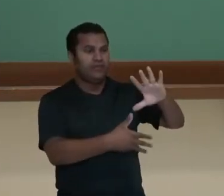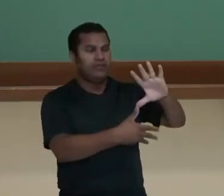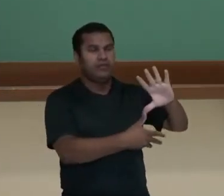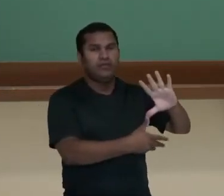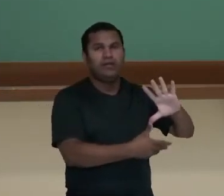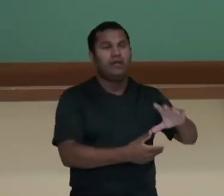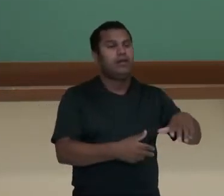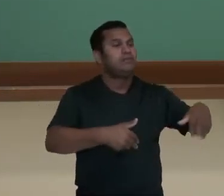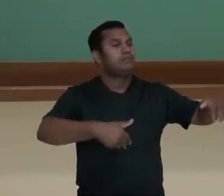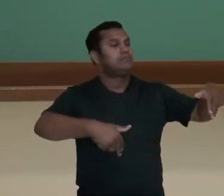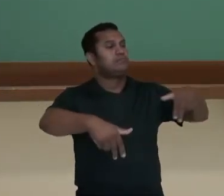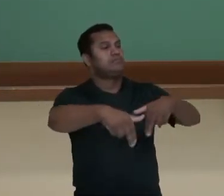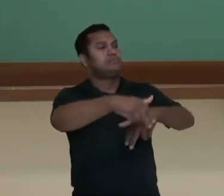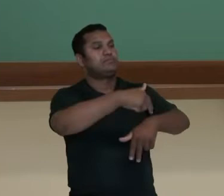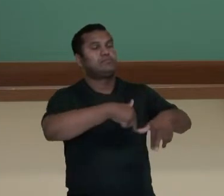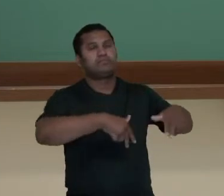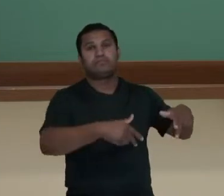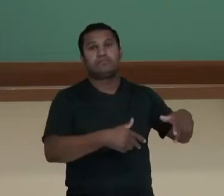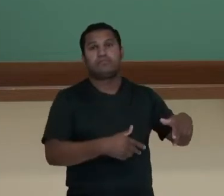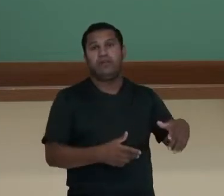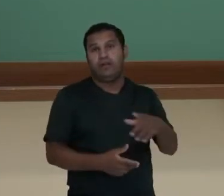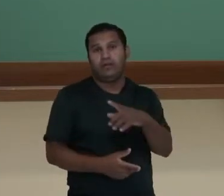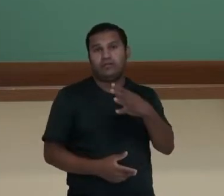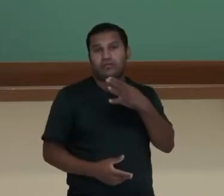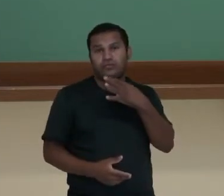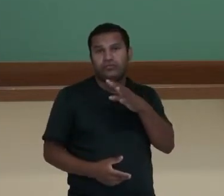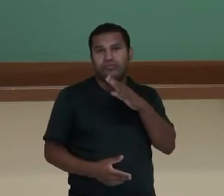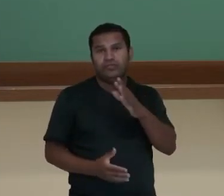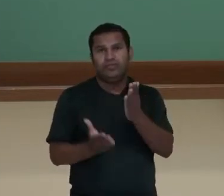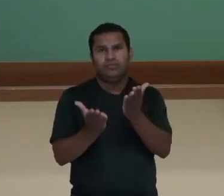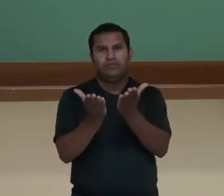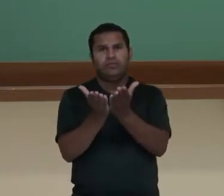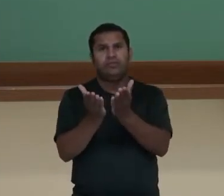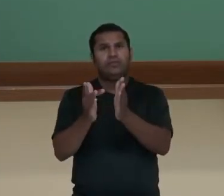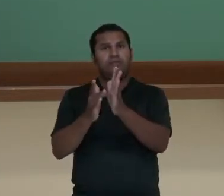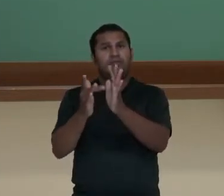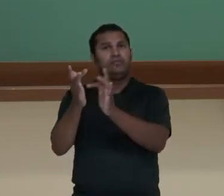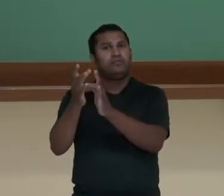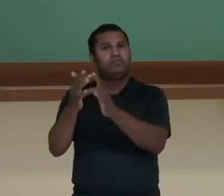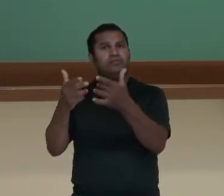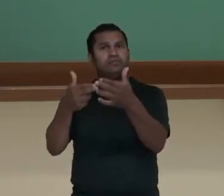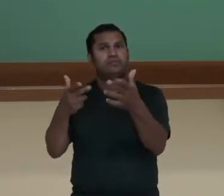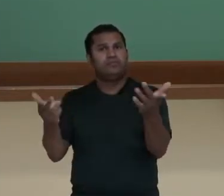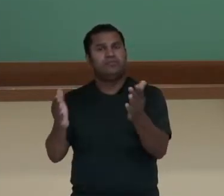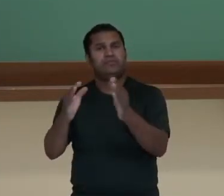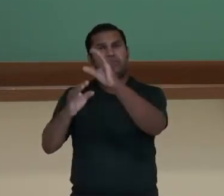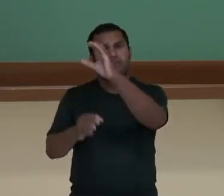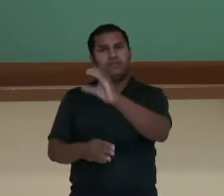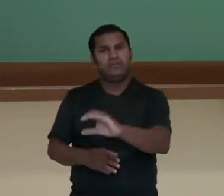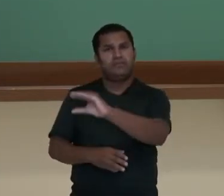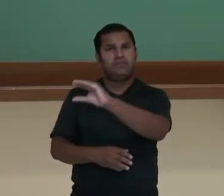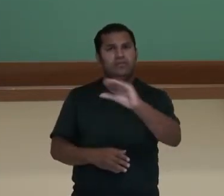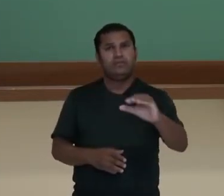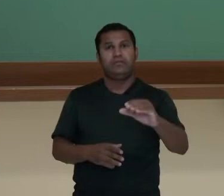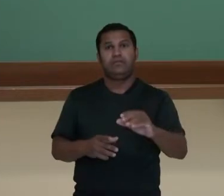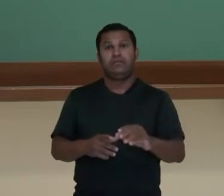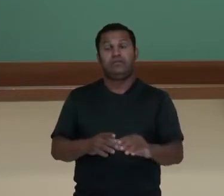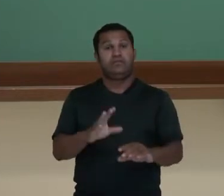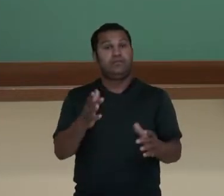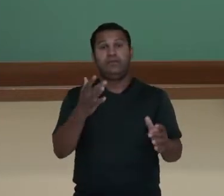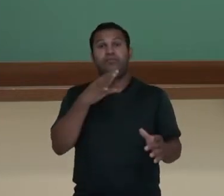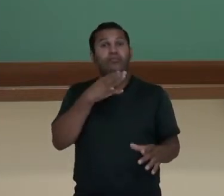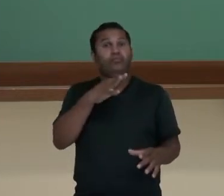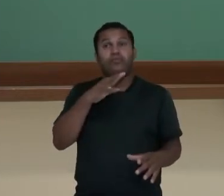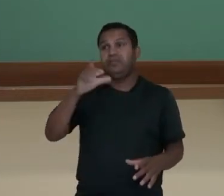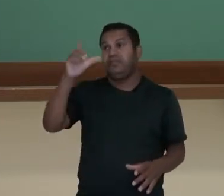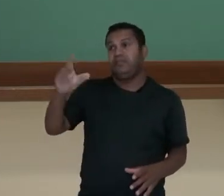não conheciam o cristianismo. E não é pelo fato deles não conhecerem o cristianismo que a religião que eles praticavam aqui